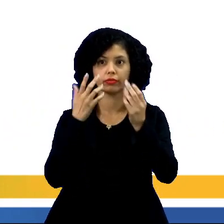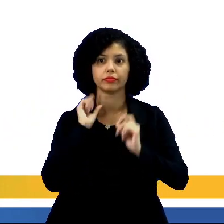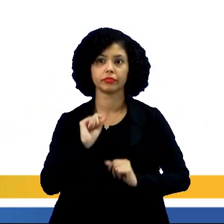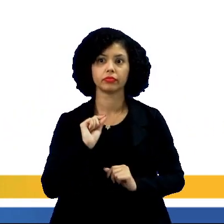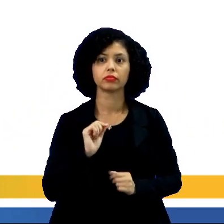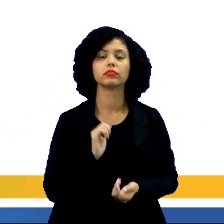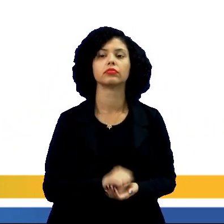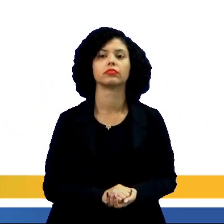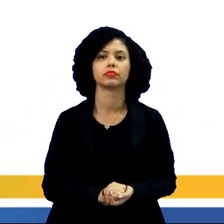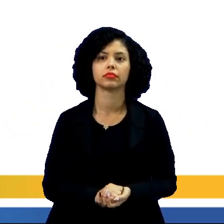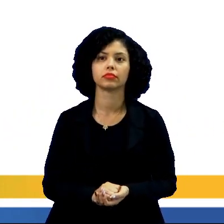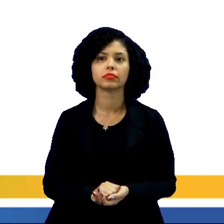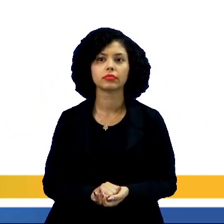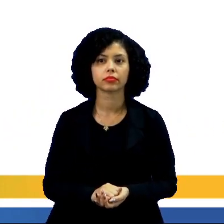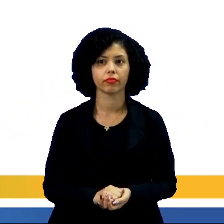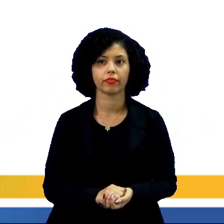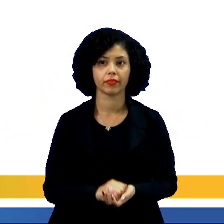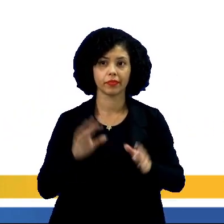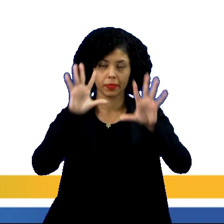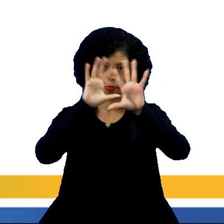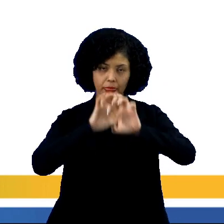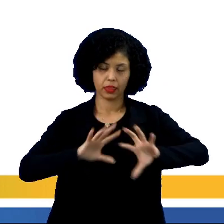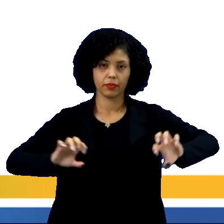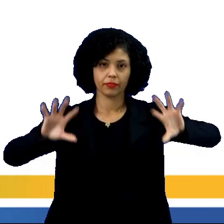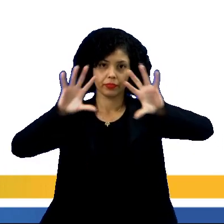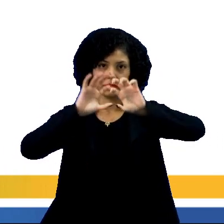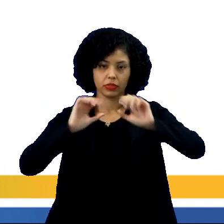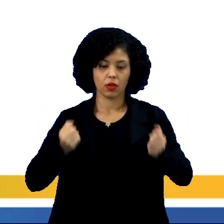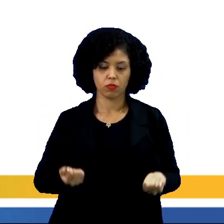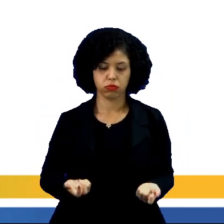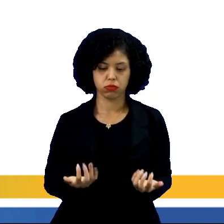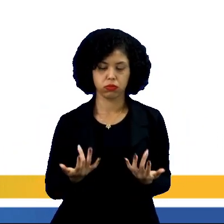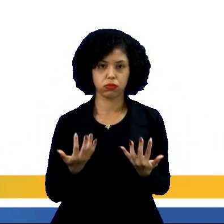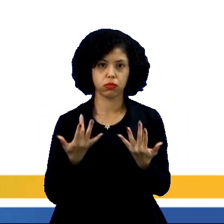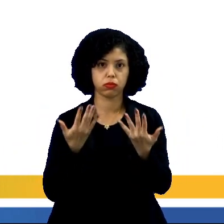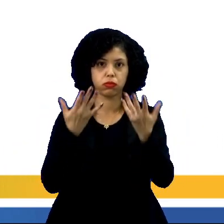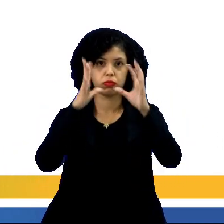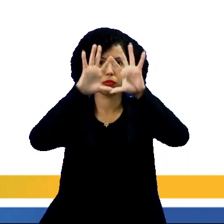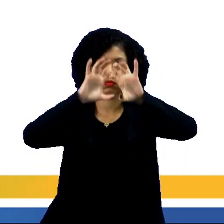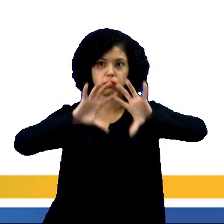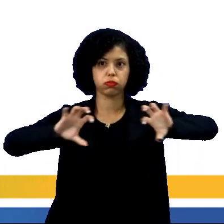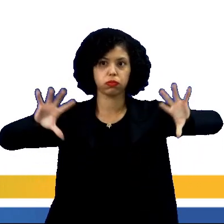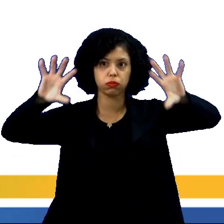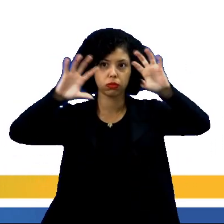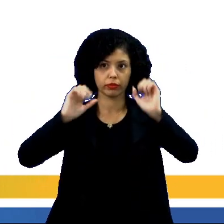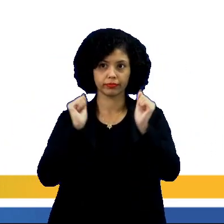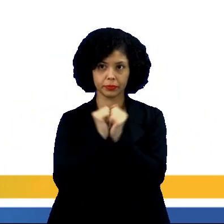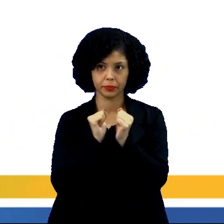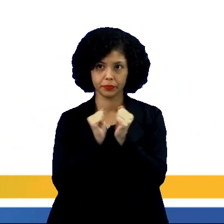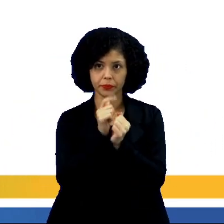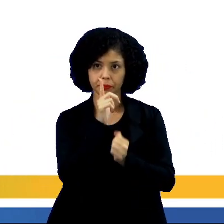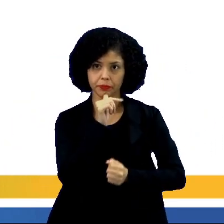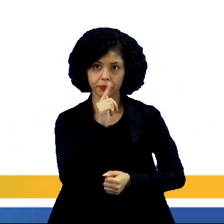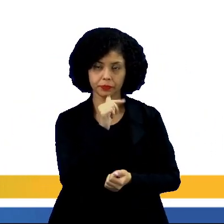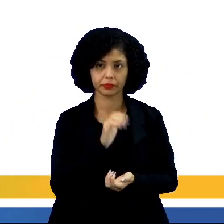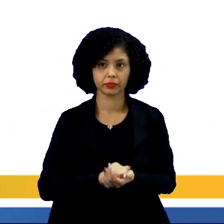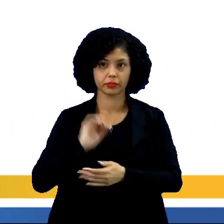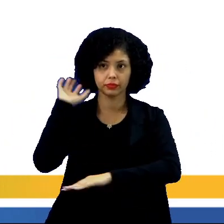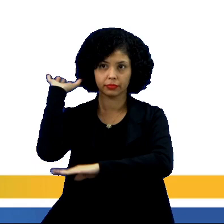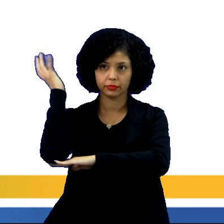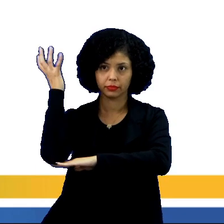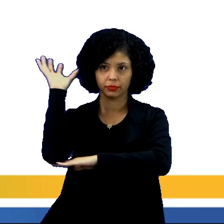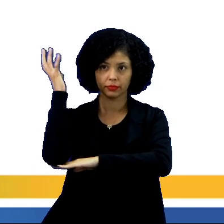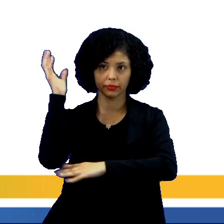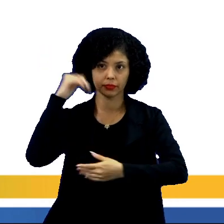evapotranspiração, um nome bem extenso, Mas essa evapotranspiração é a união da evaporação da água,